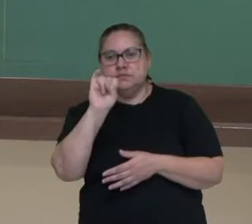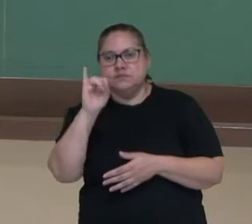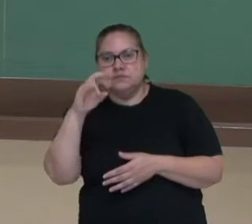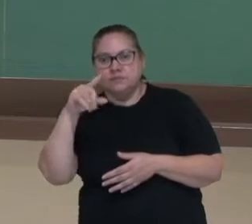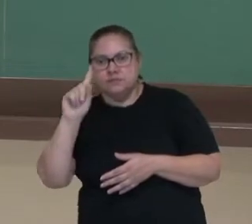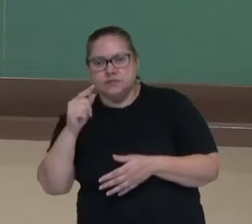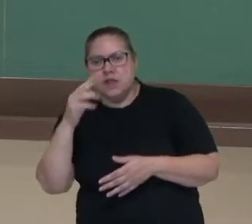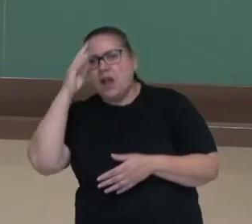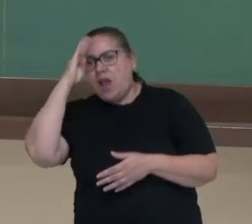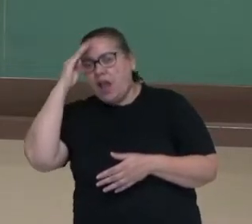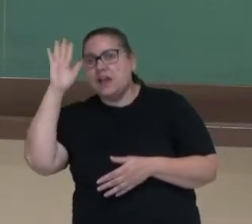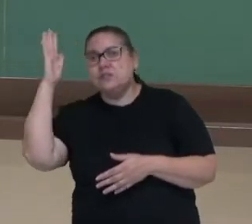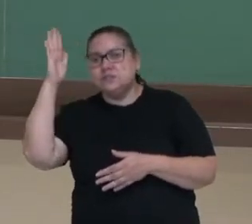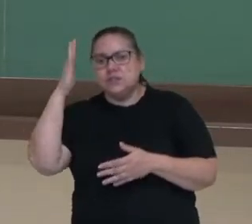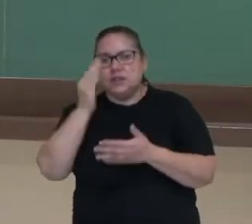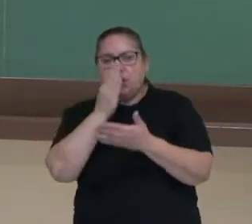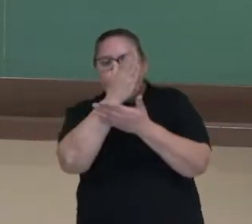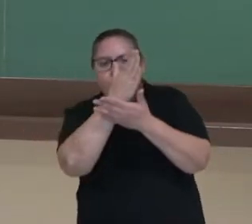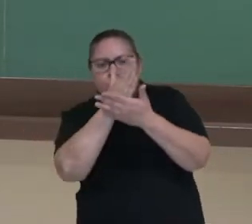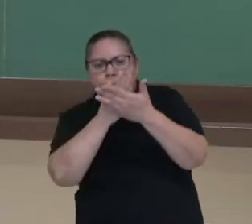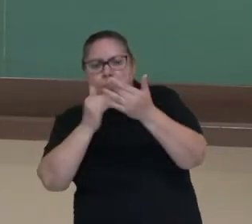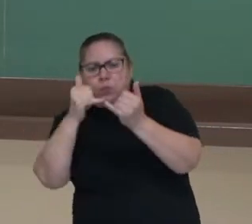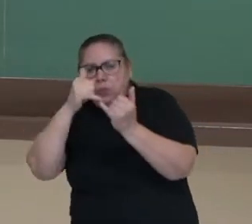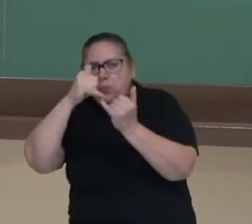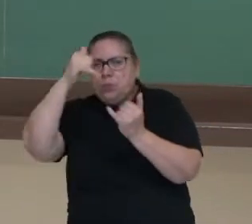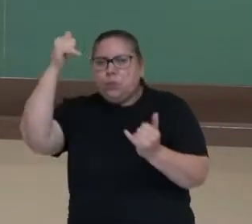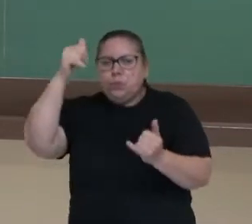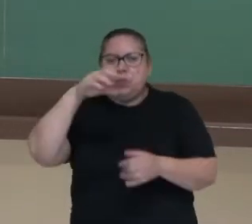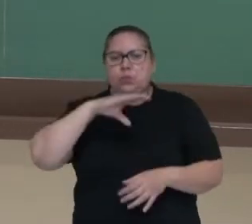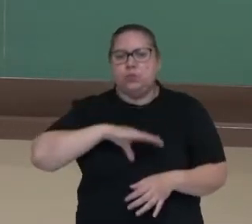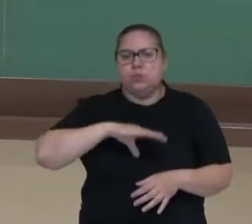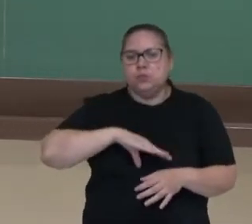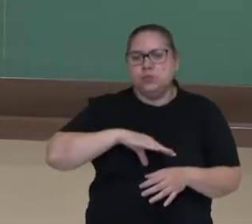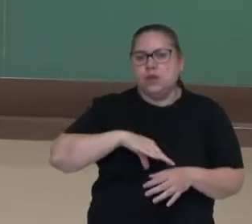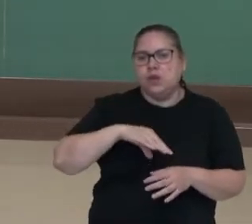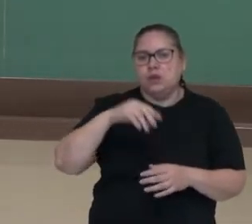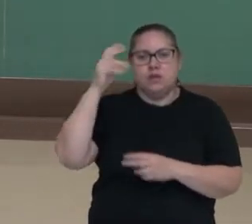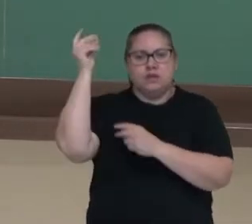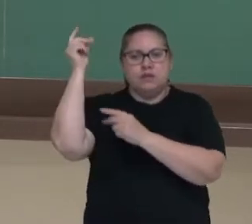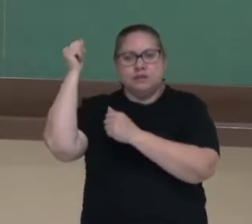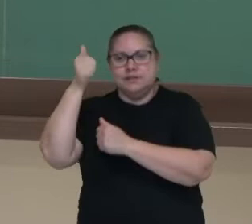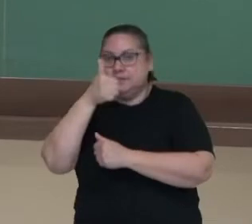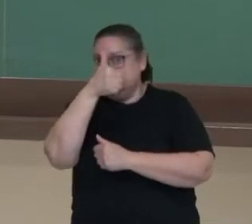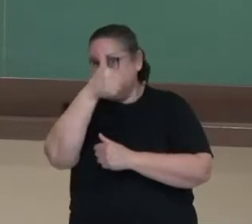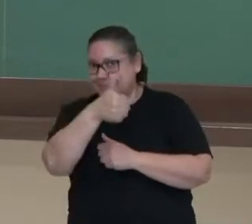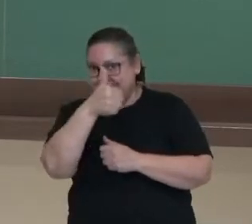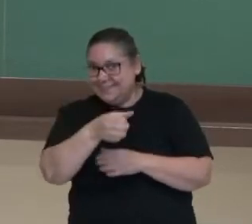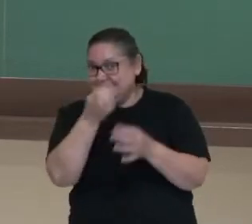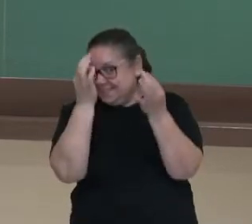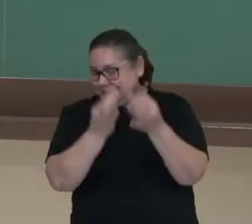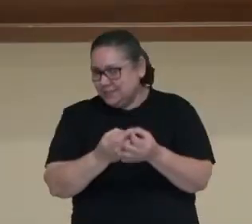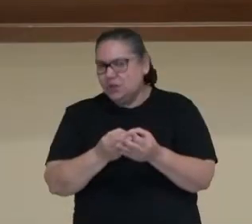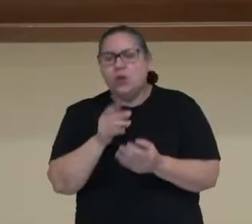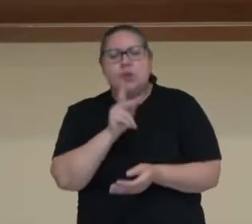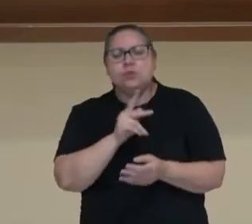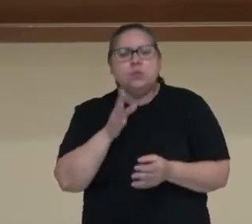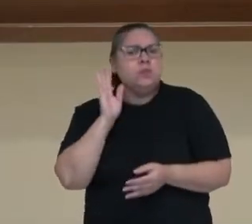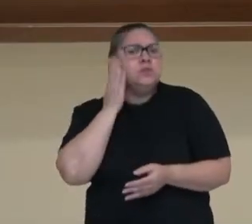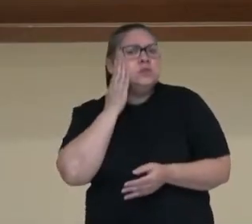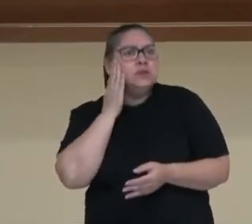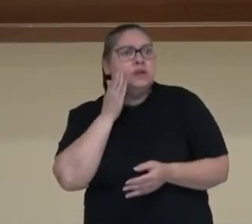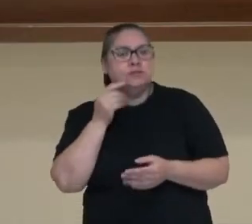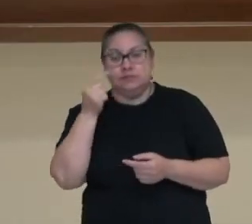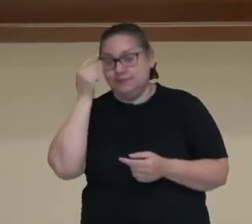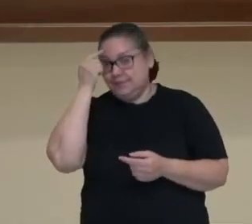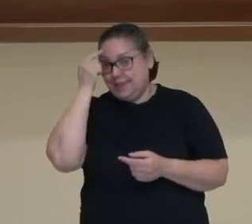imaginária lá, ó, em 1494, entre Portugal e Espanha. Muito bem. Ô, professor, como é que você sabe disso? Aqui,